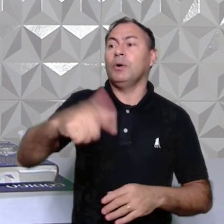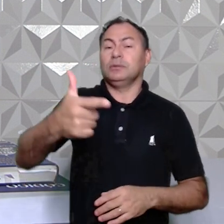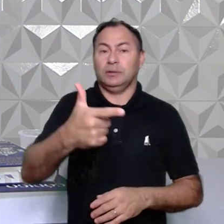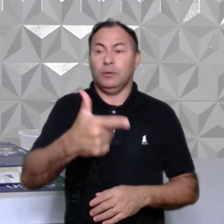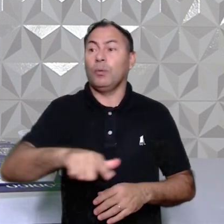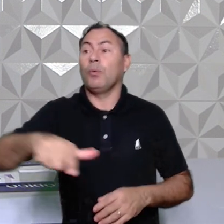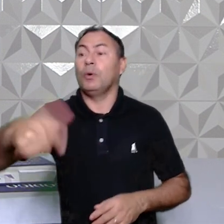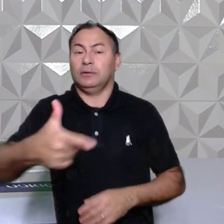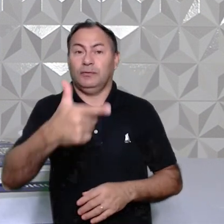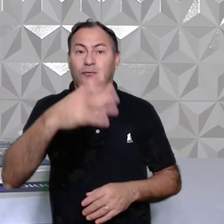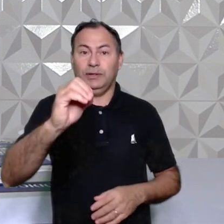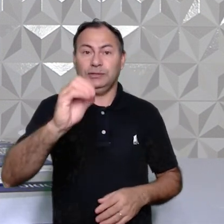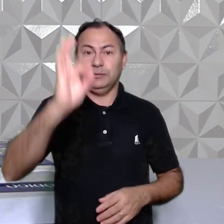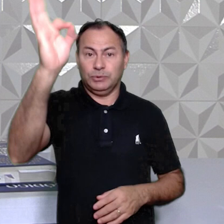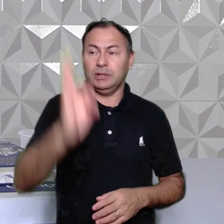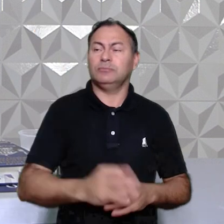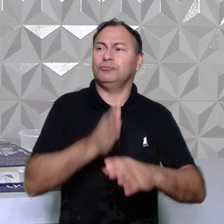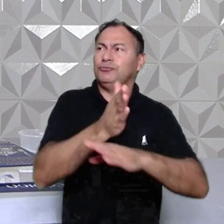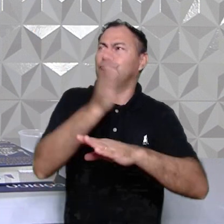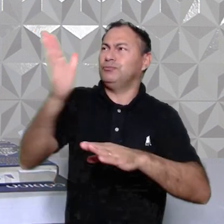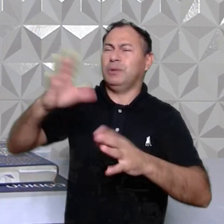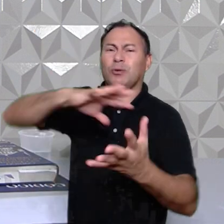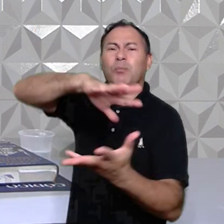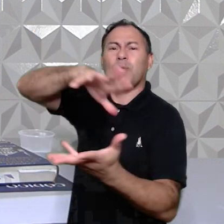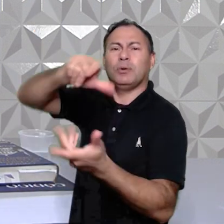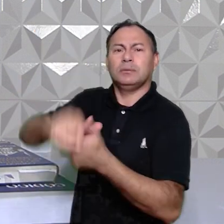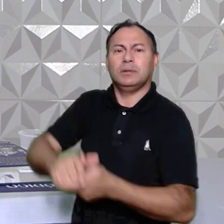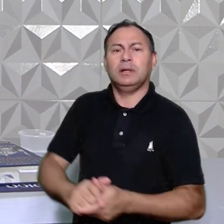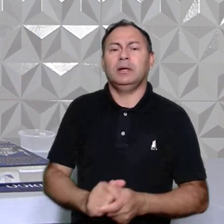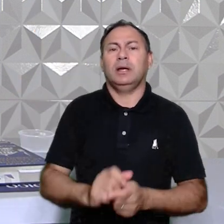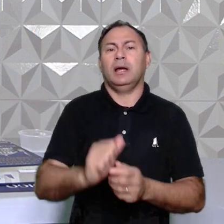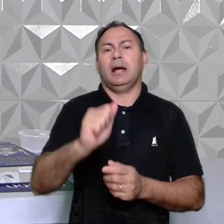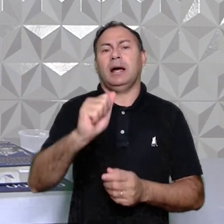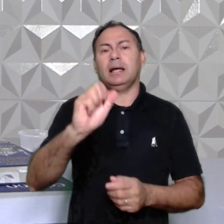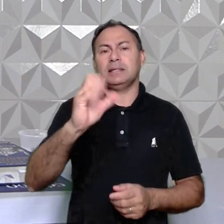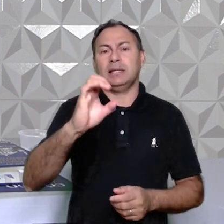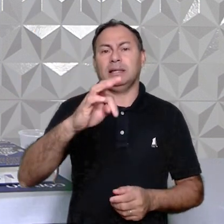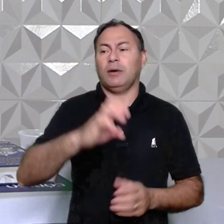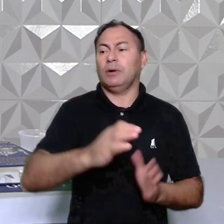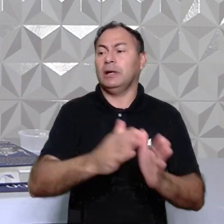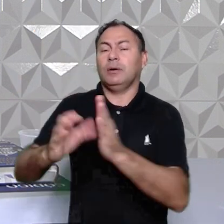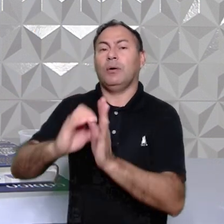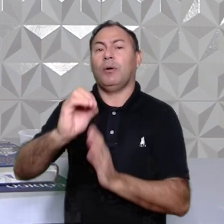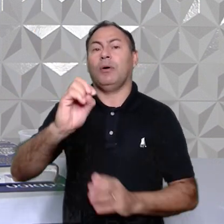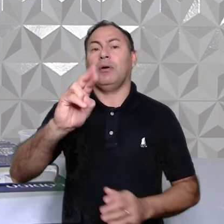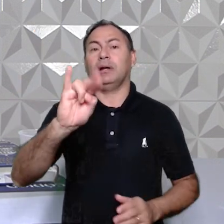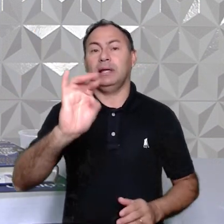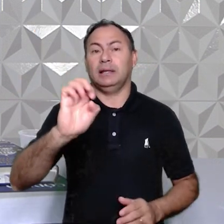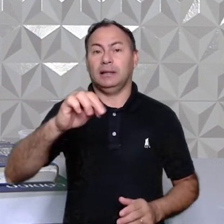20% dos católicos espalhados pelo mundo são de ascendência oriental,